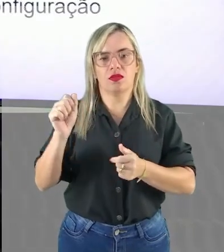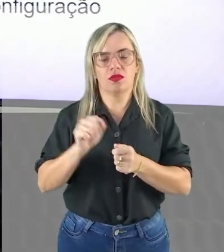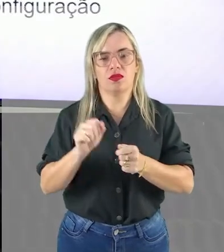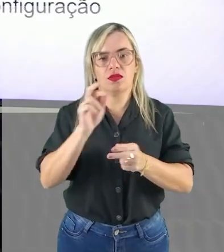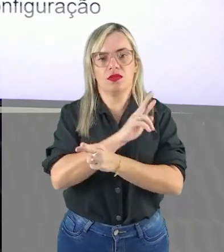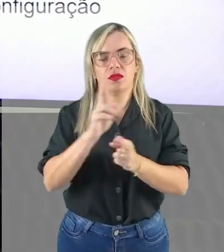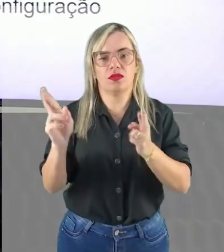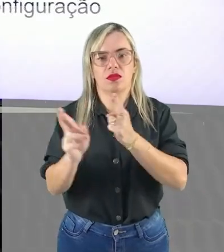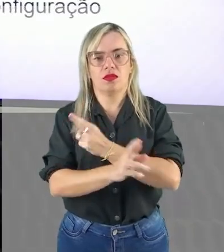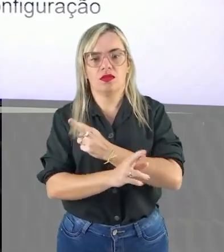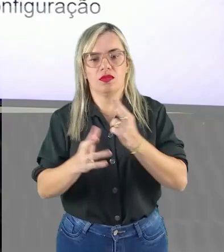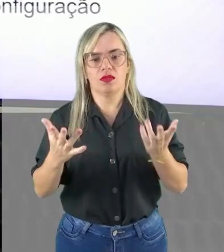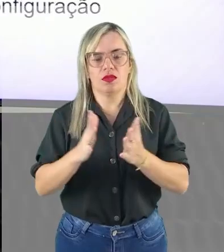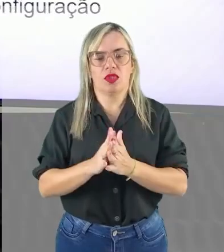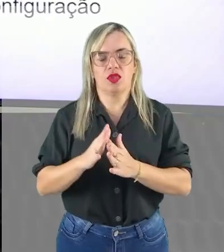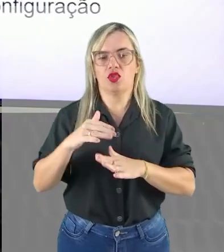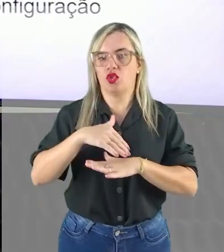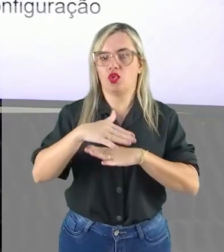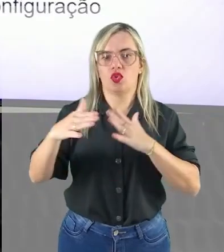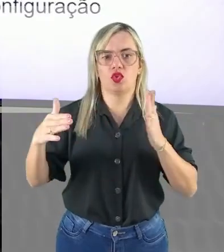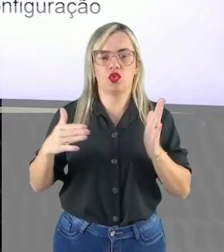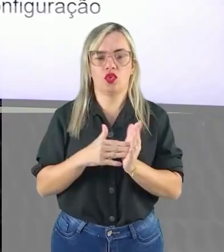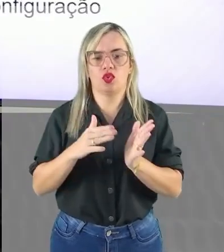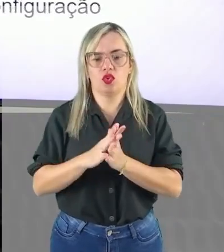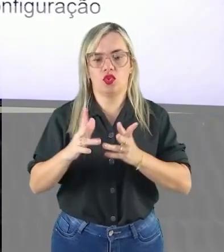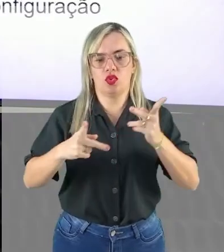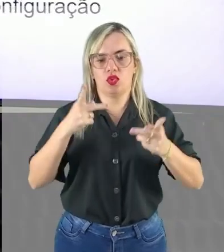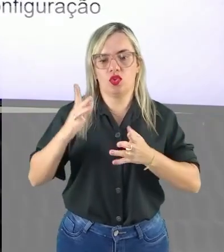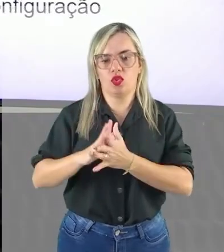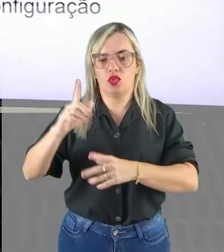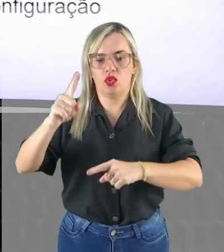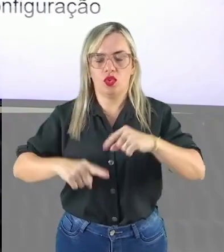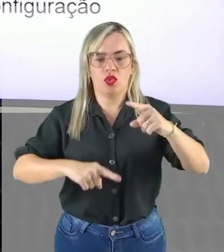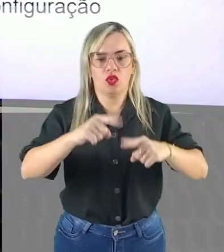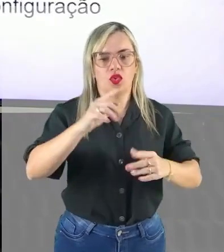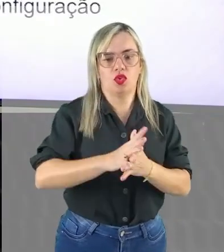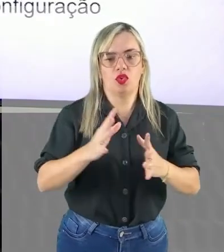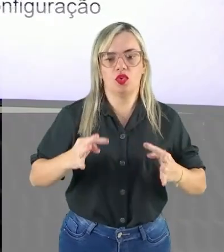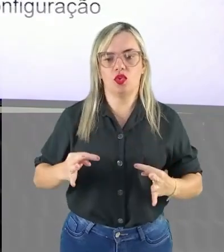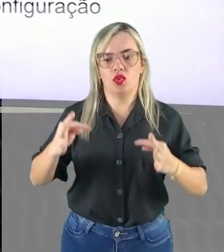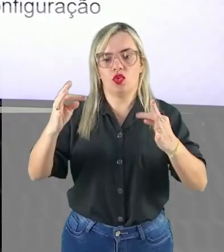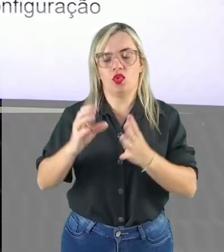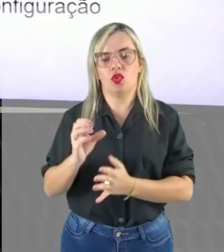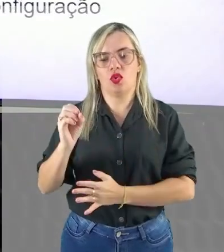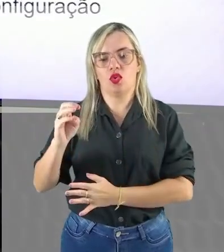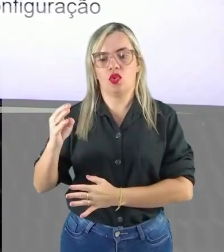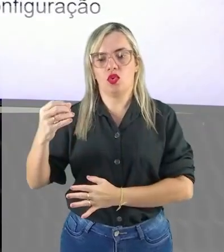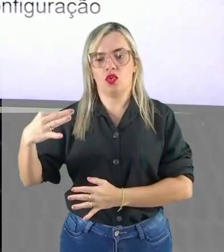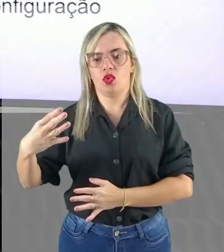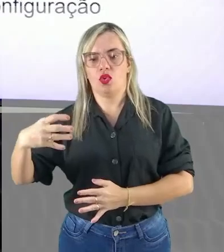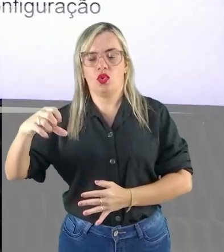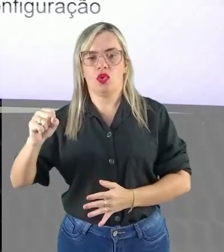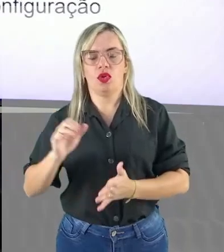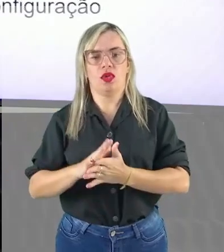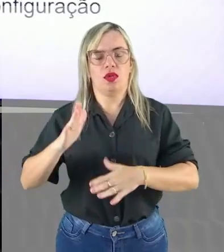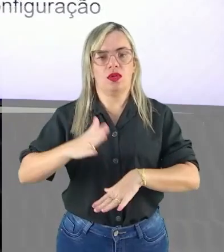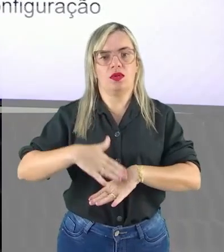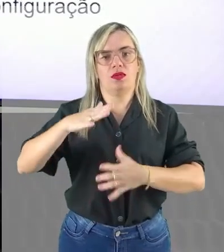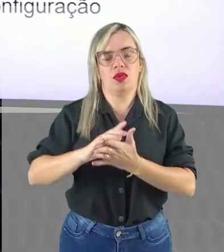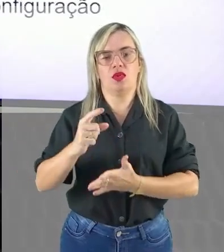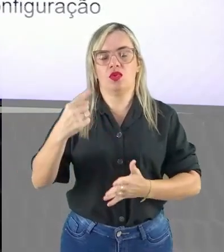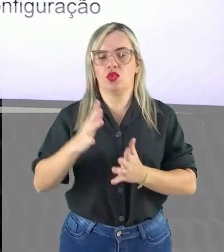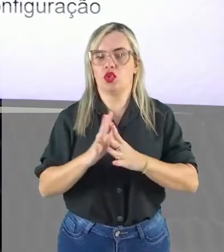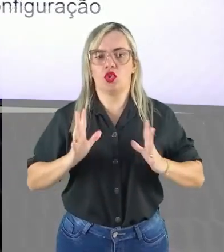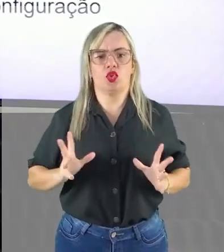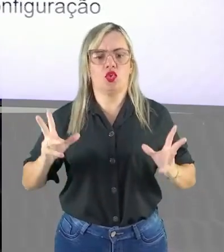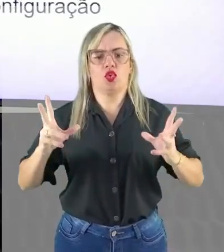relação de generalizar as coisas. Recursos tecnológicos obsoletos, tá? Então é mais de um. Eu tenho que saber se vai